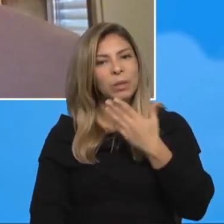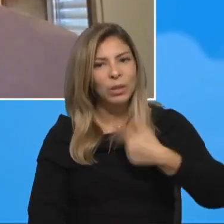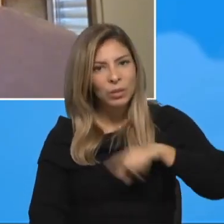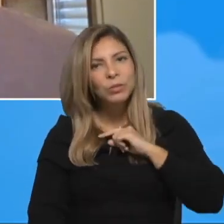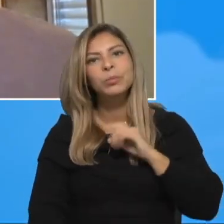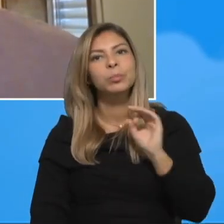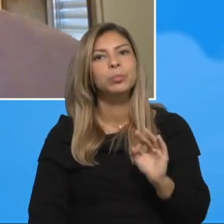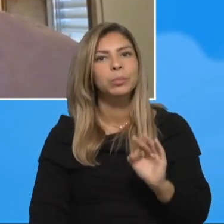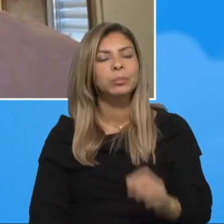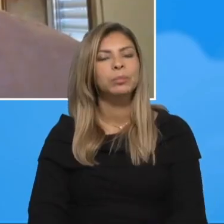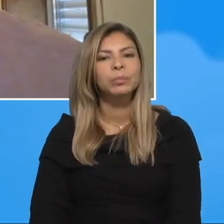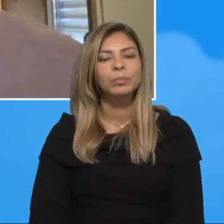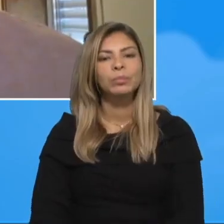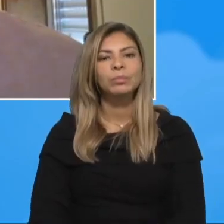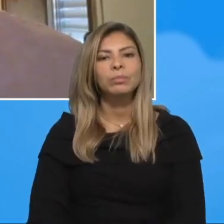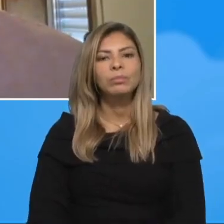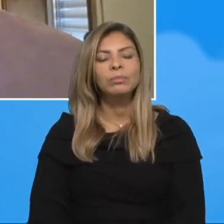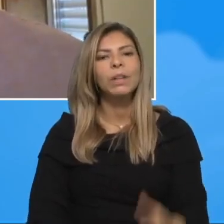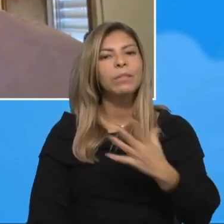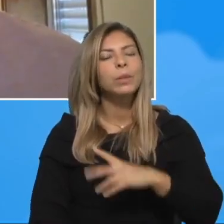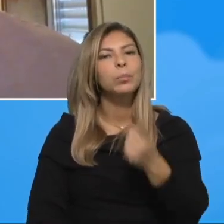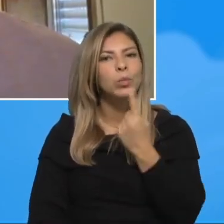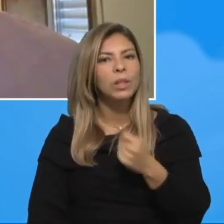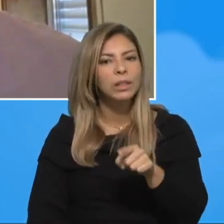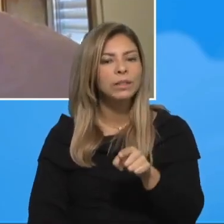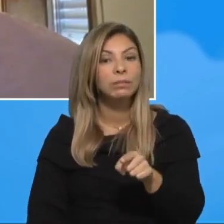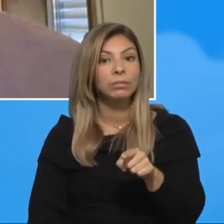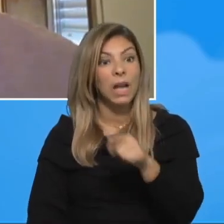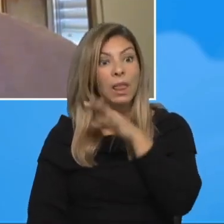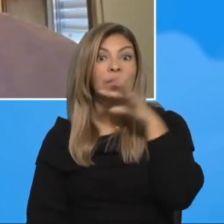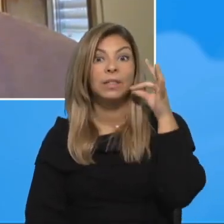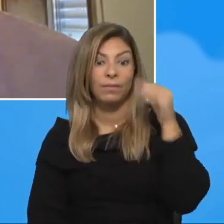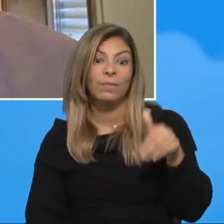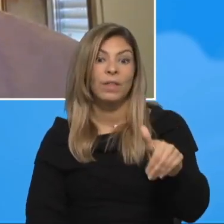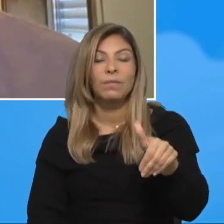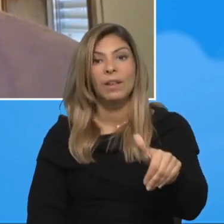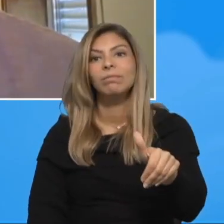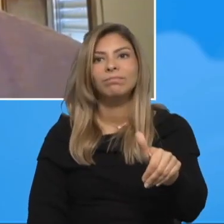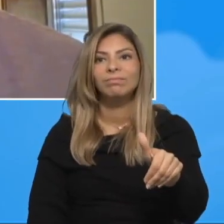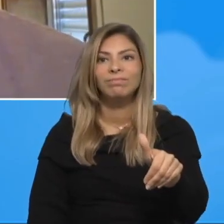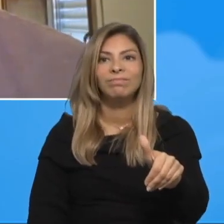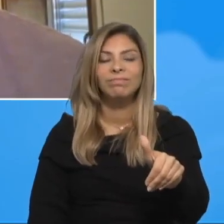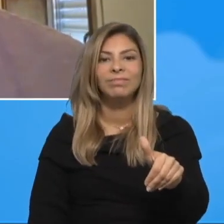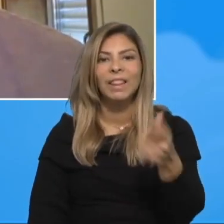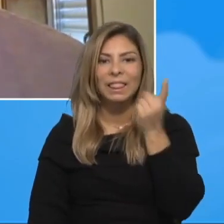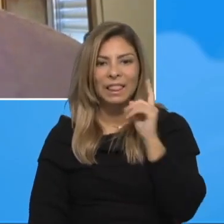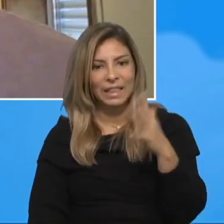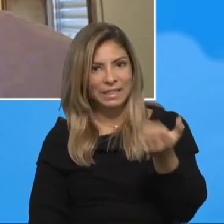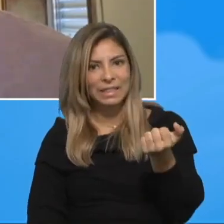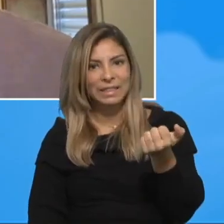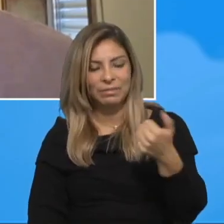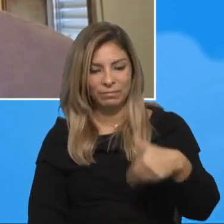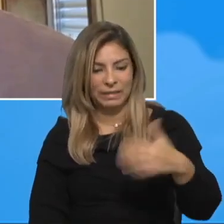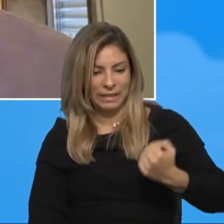nos acolherem. Pedro, perguntava-lhe sobre este aniversário que vai ser celebrado então no próximo dia 15, já este